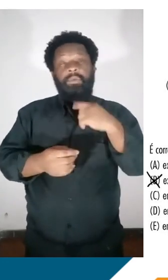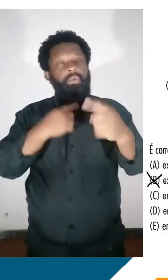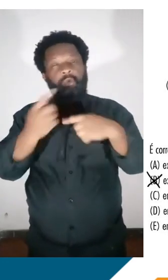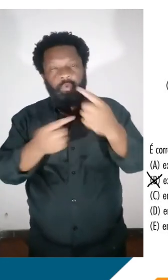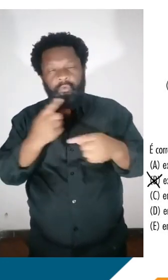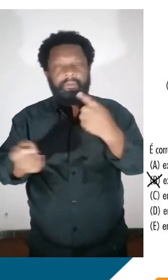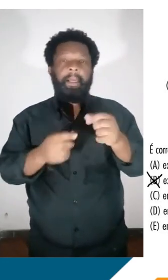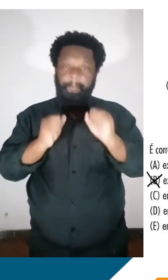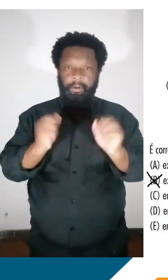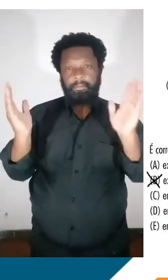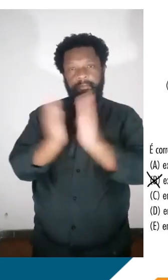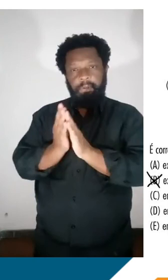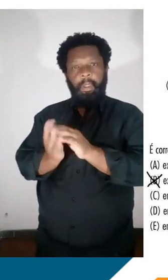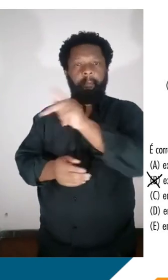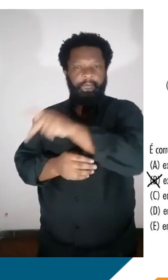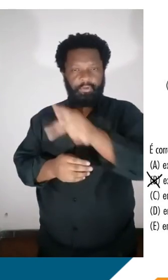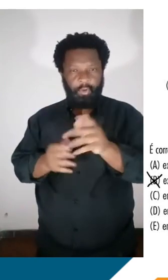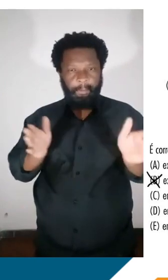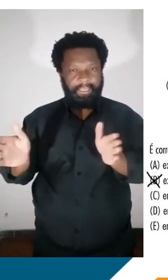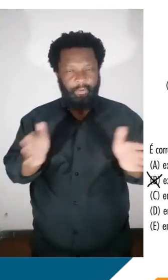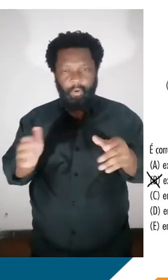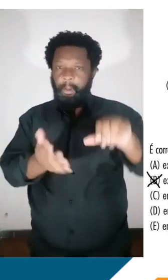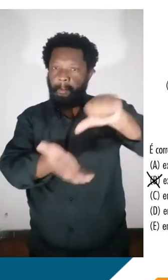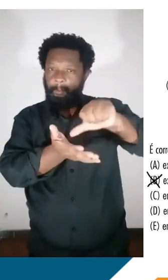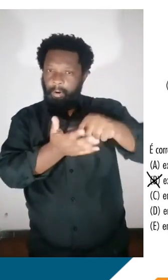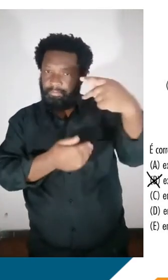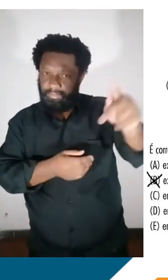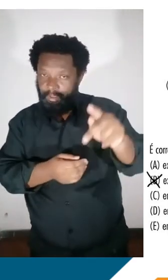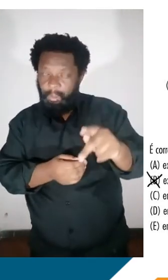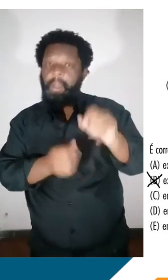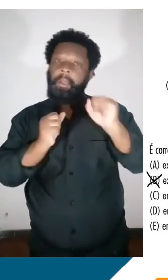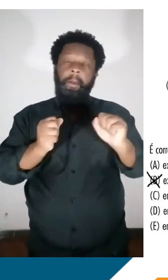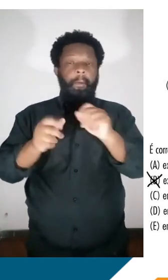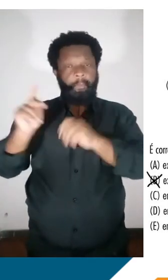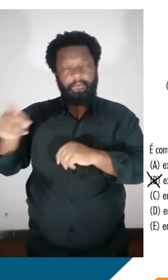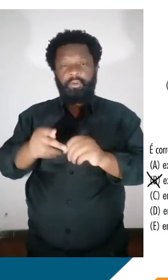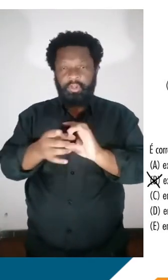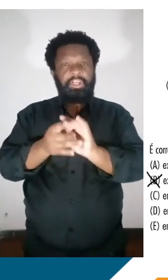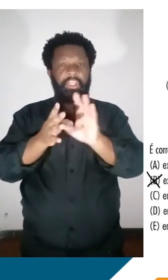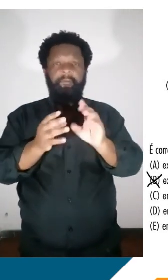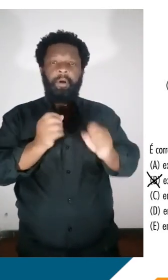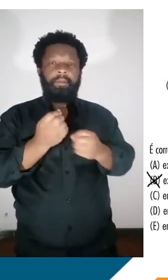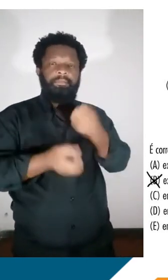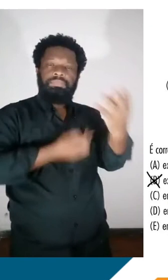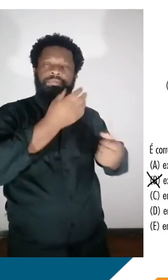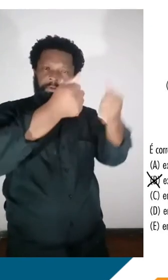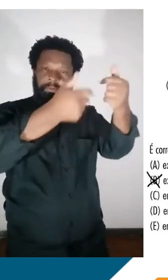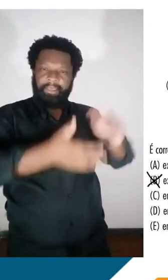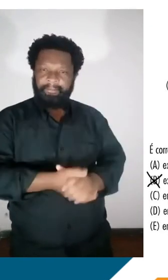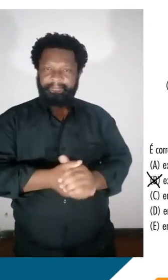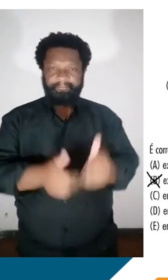dúvida, obviamente, falem com os mediadores dos polos de vocês. Eles estão prontos para tirar as dúvidas de